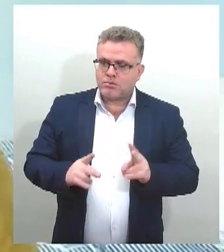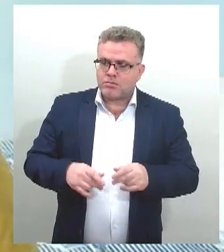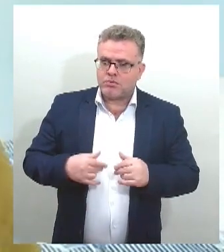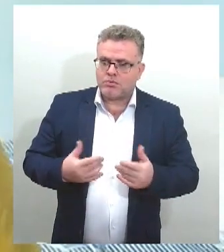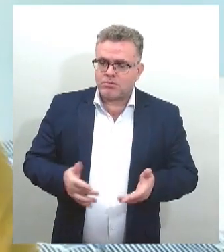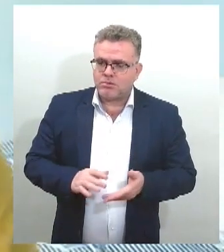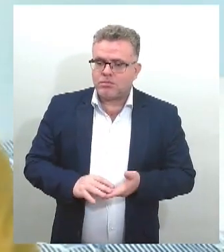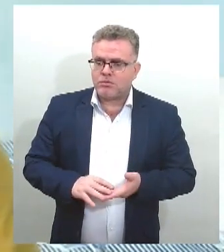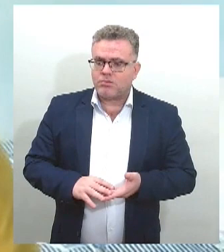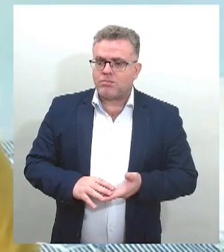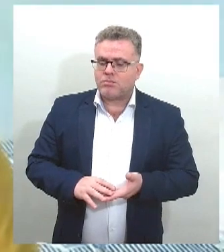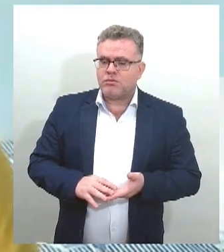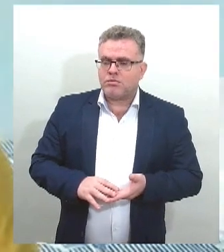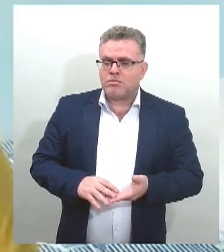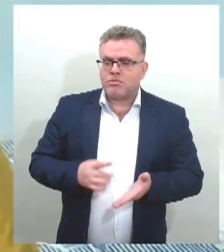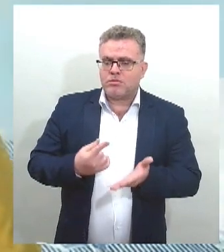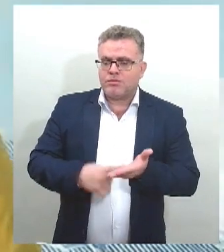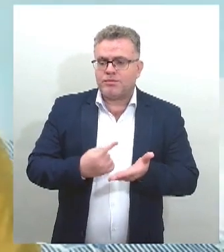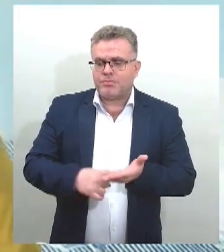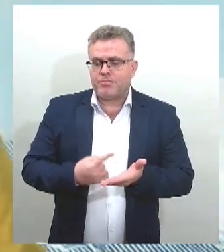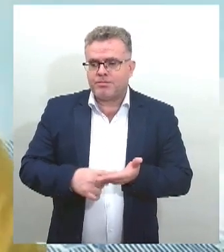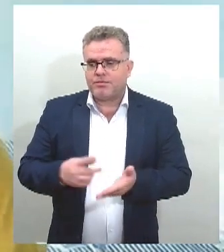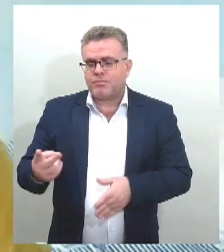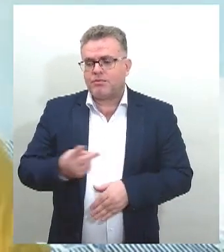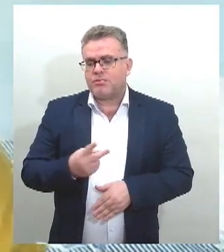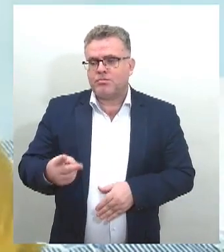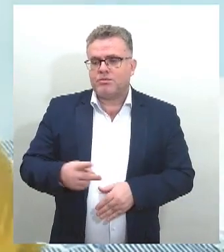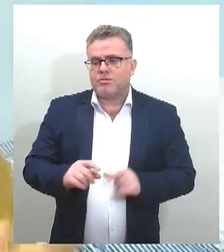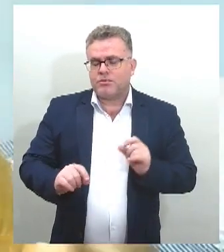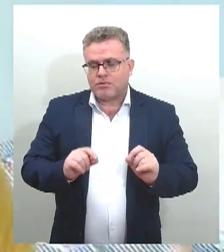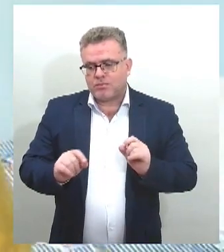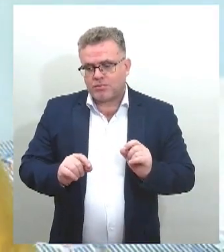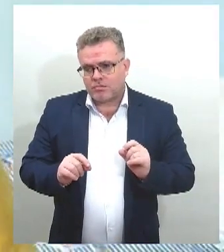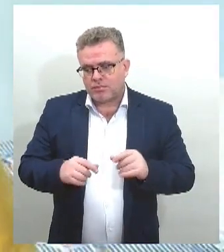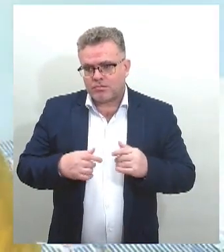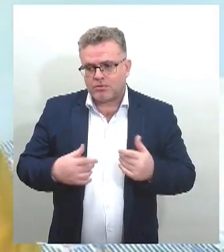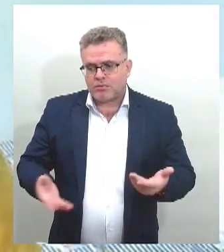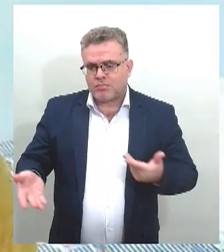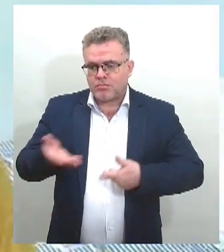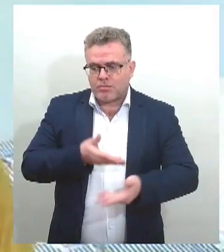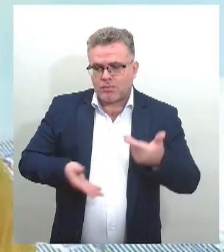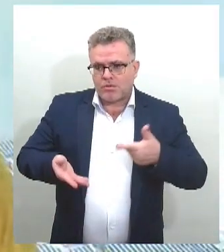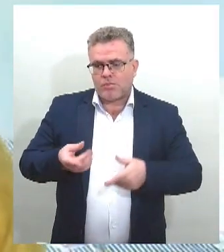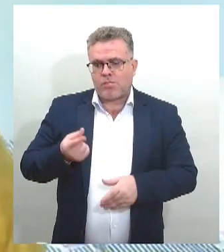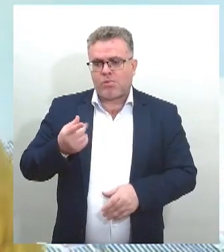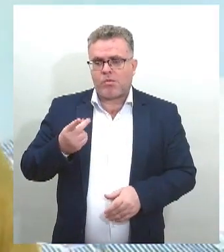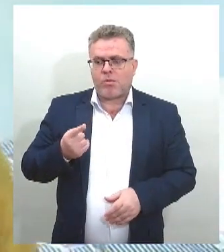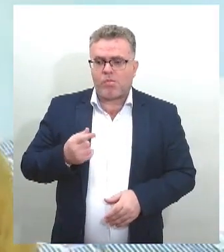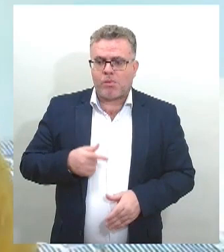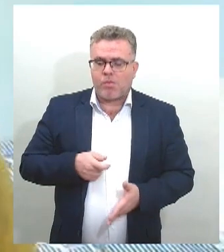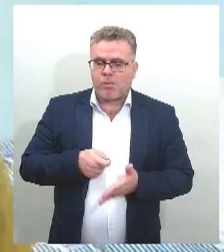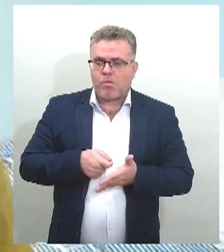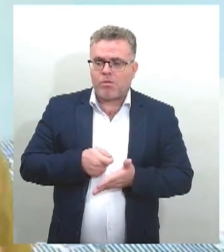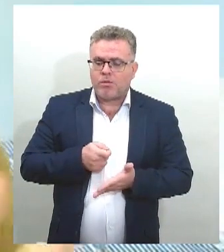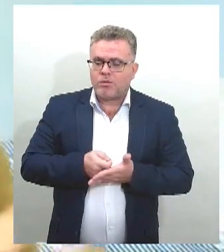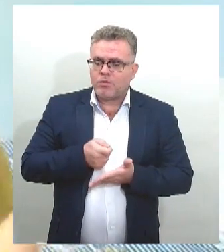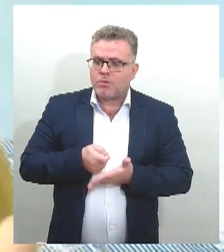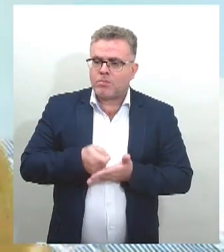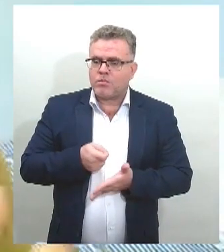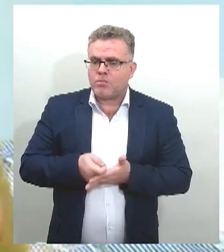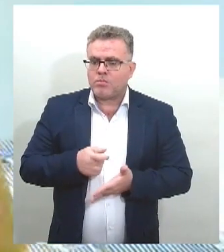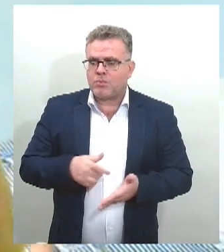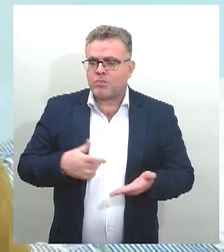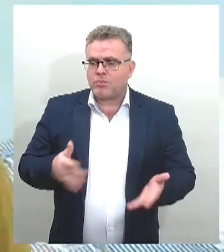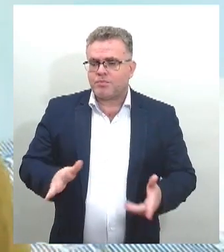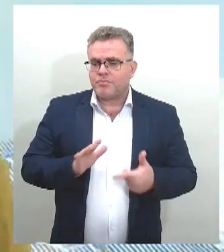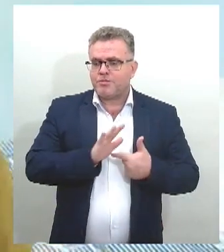dividiam o espaço com os republicanos que eram monarquistas ferrenhos no período do Império. E isso causou enorme